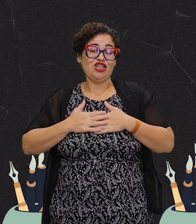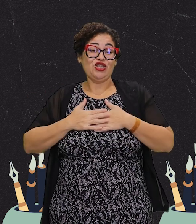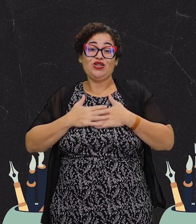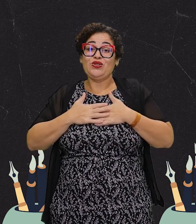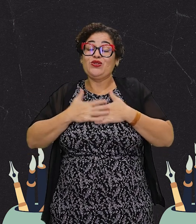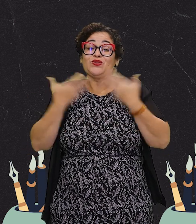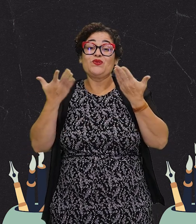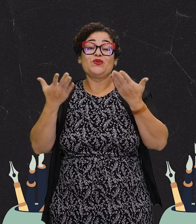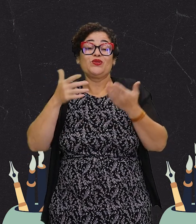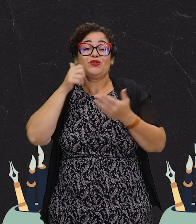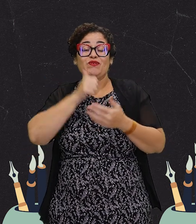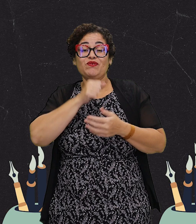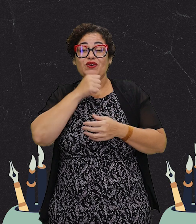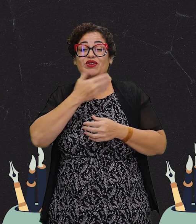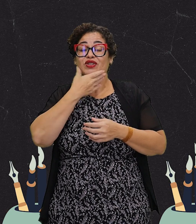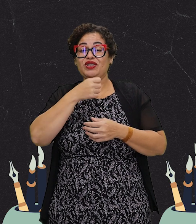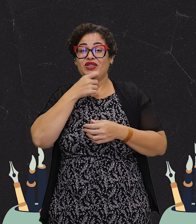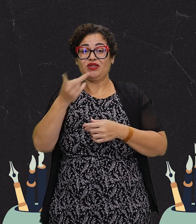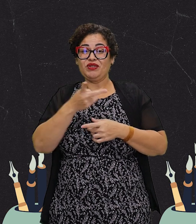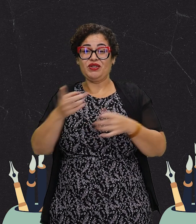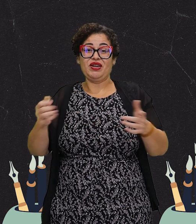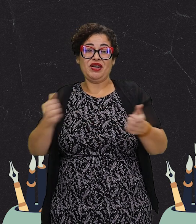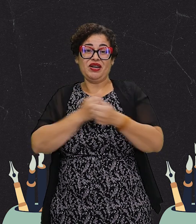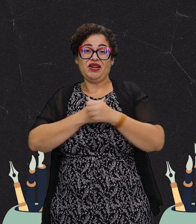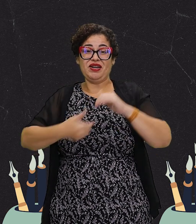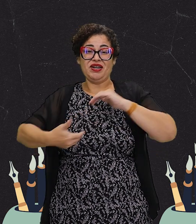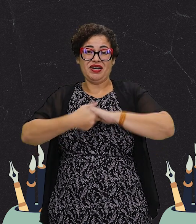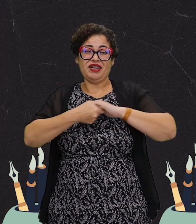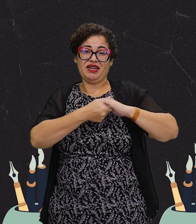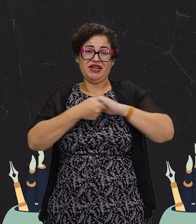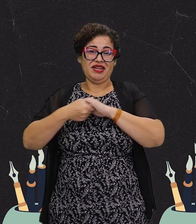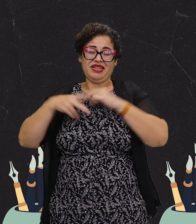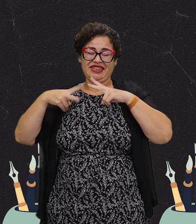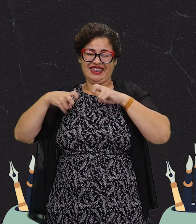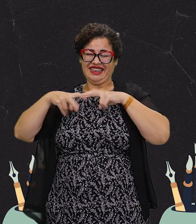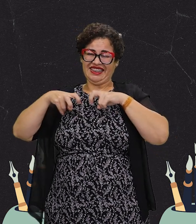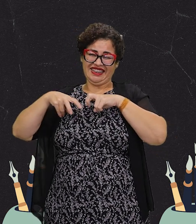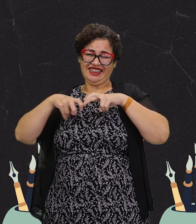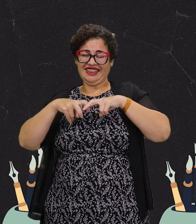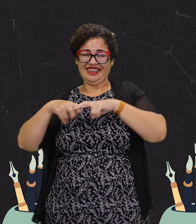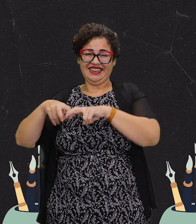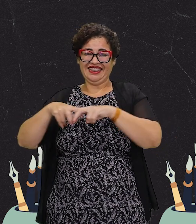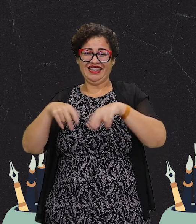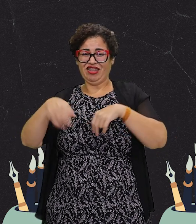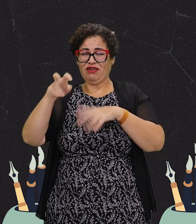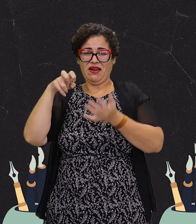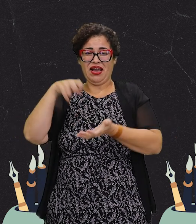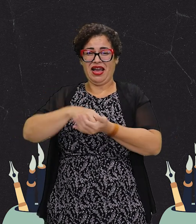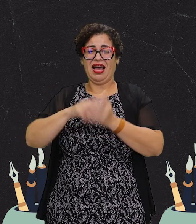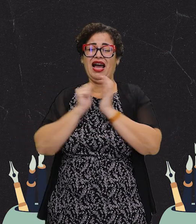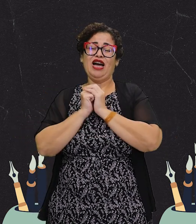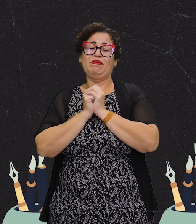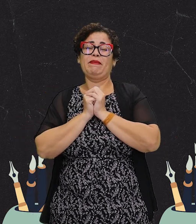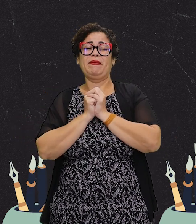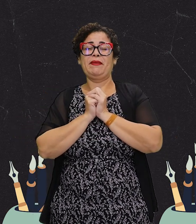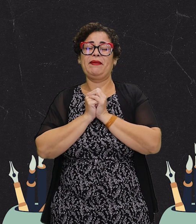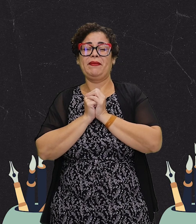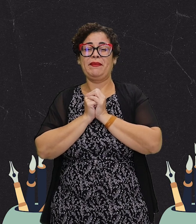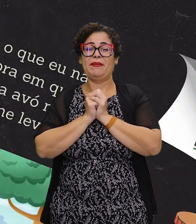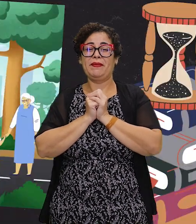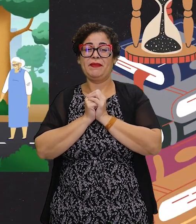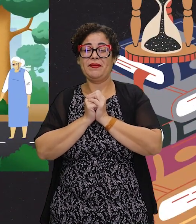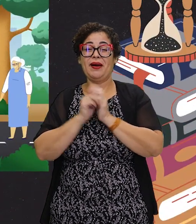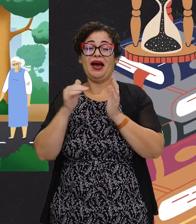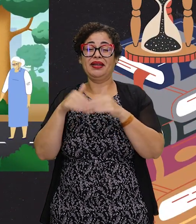que susto que elas tomaram! Me agarraram pela mão e correram para o oratório para